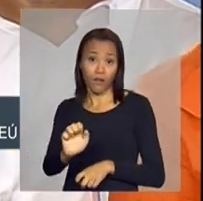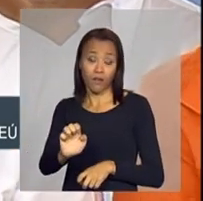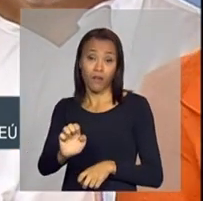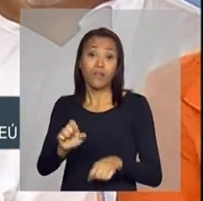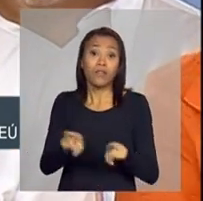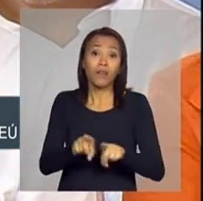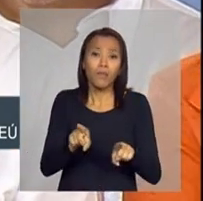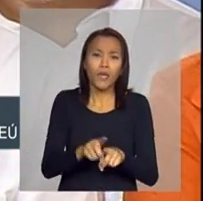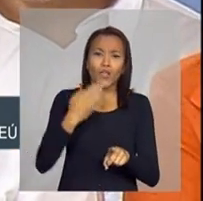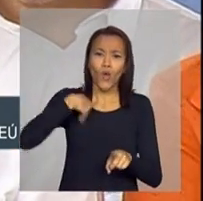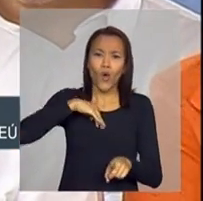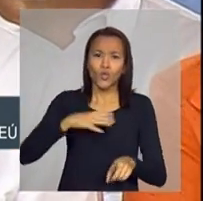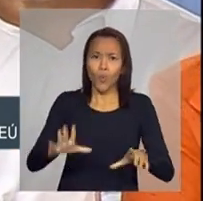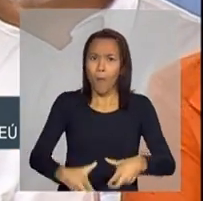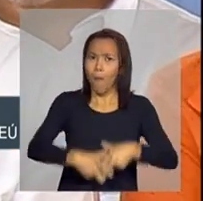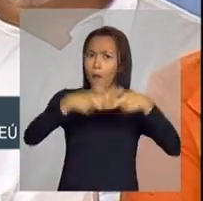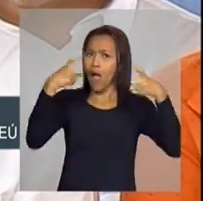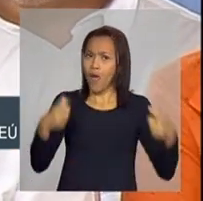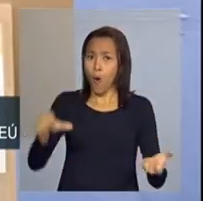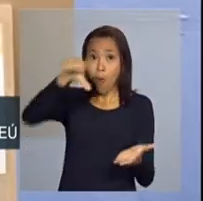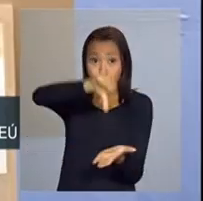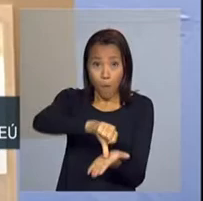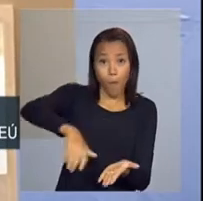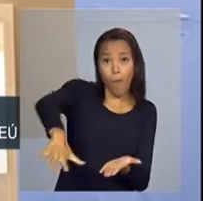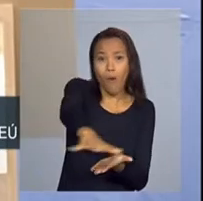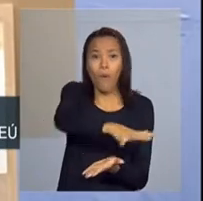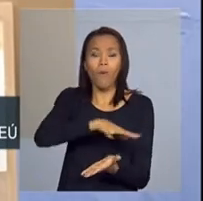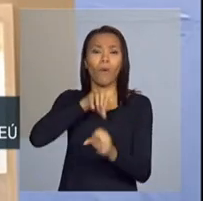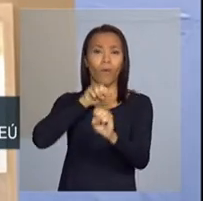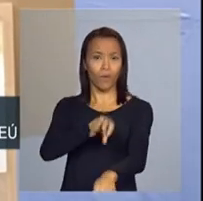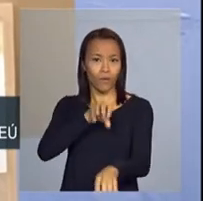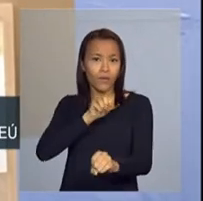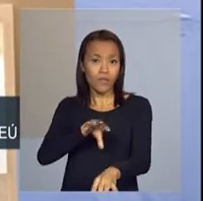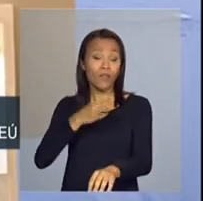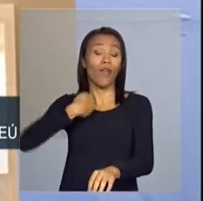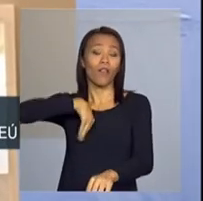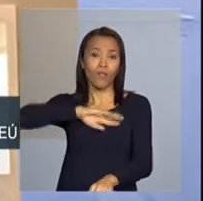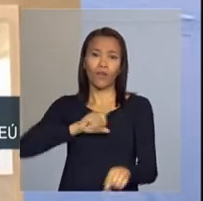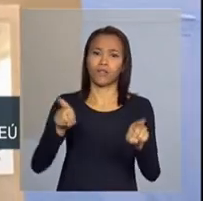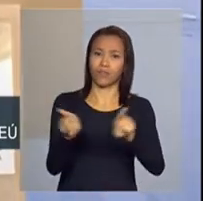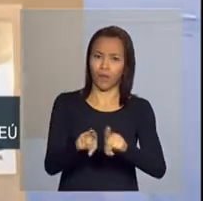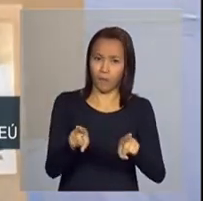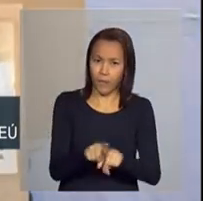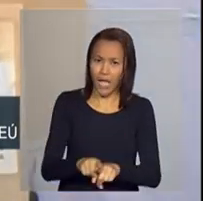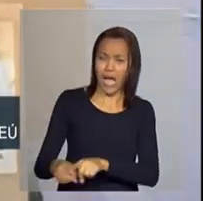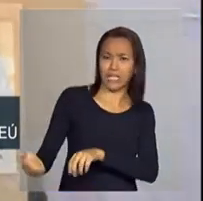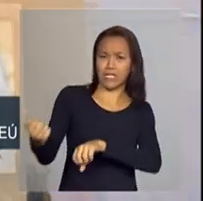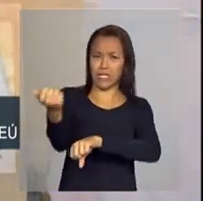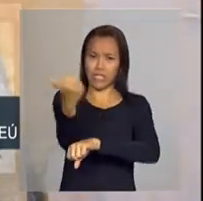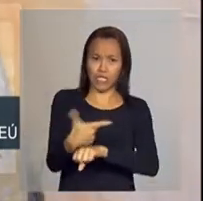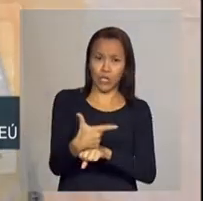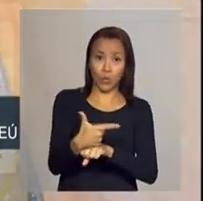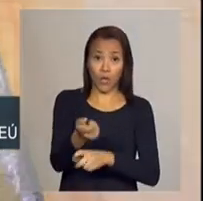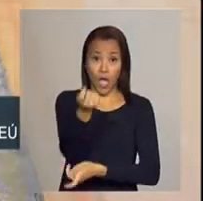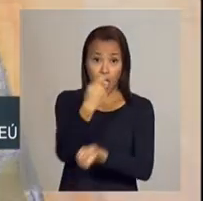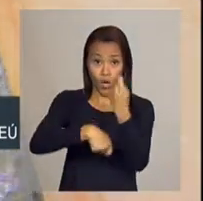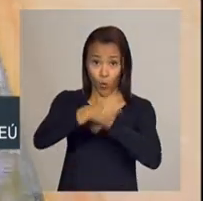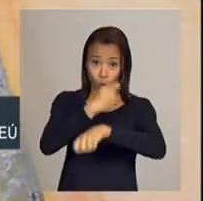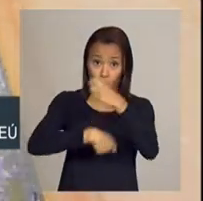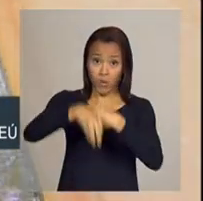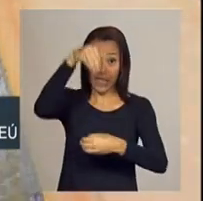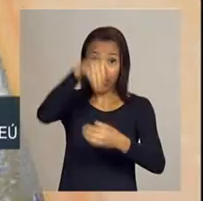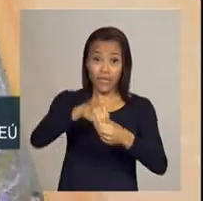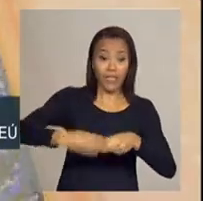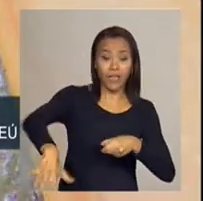o maior polo educacional do sertão do Pajeú. Mas somos também a segunda maior economia do sertão, o